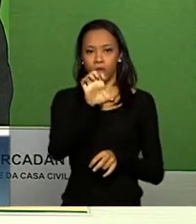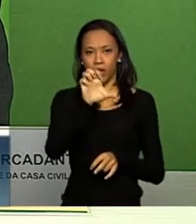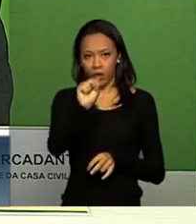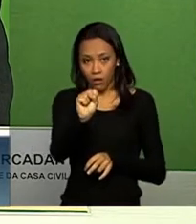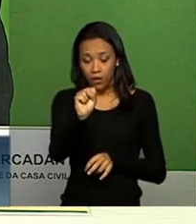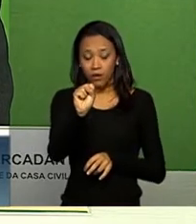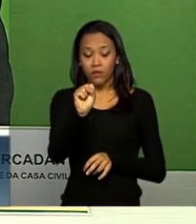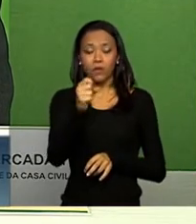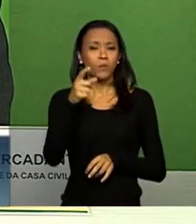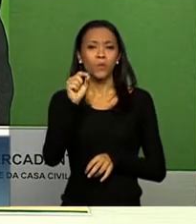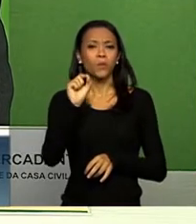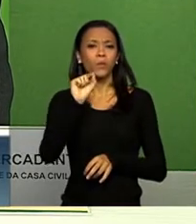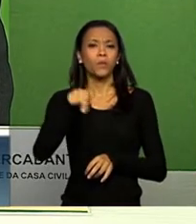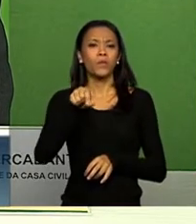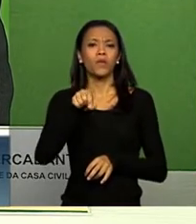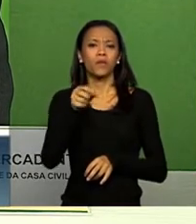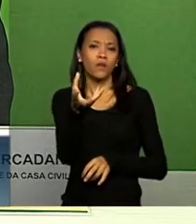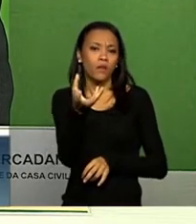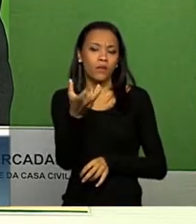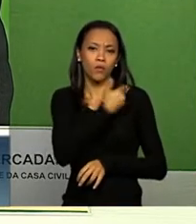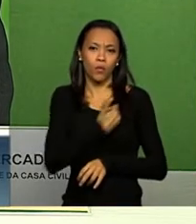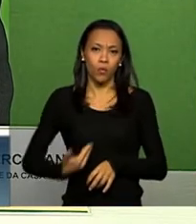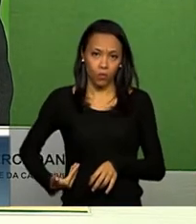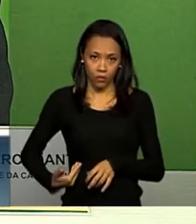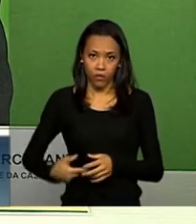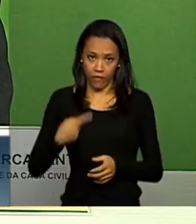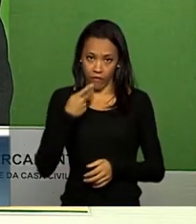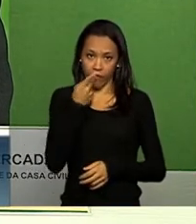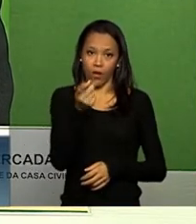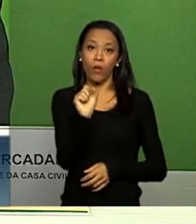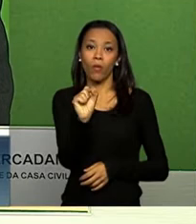governo está dizendo?